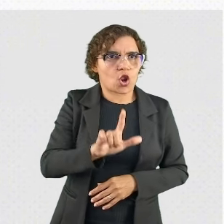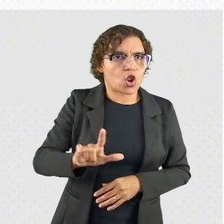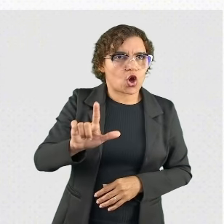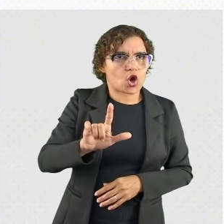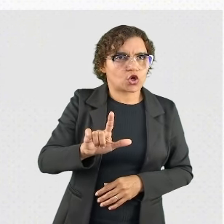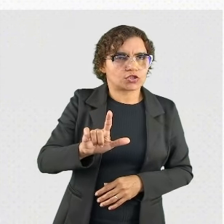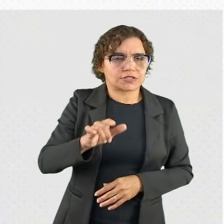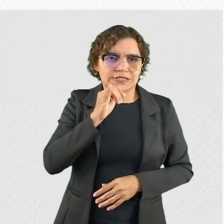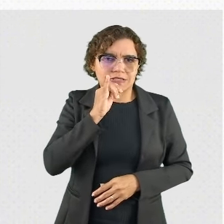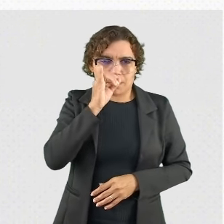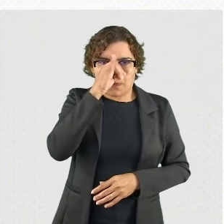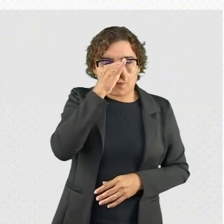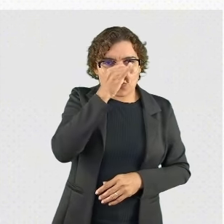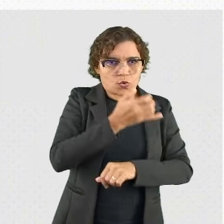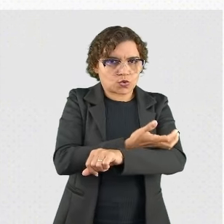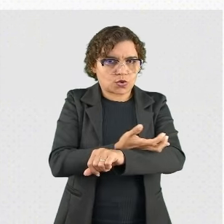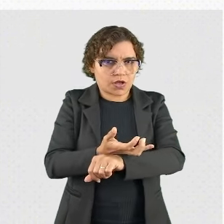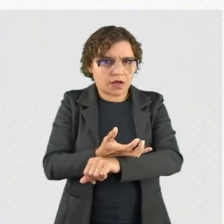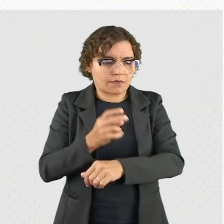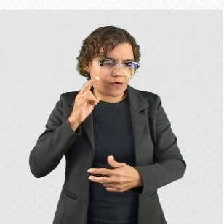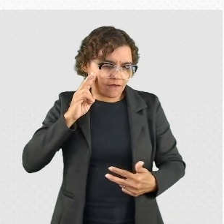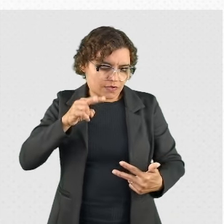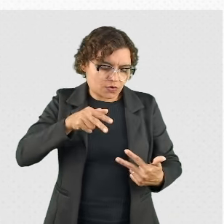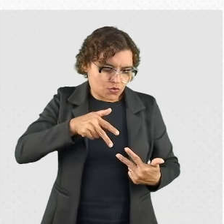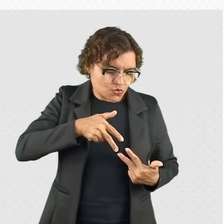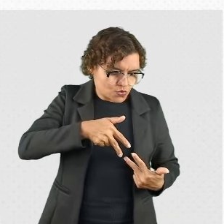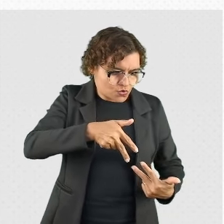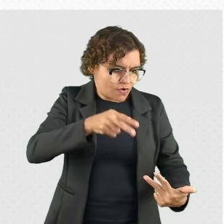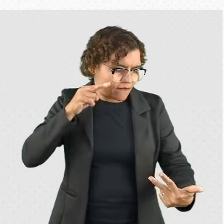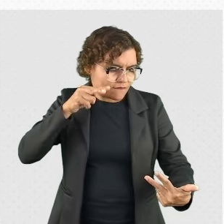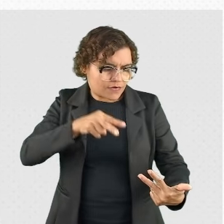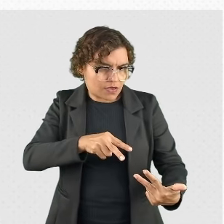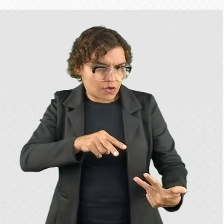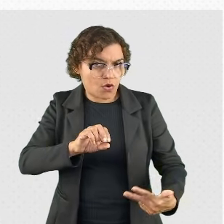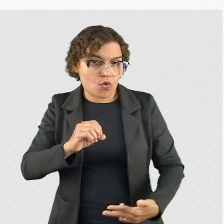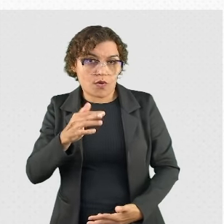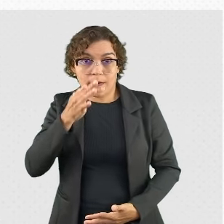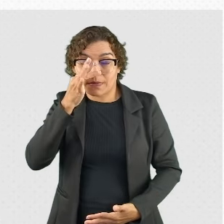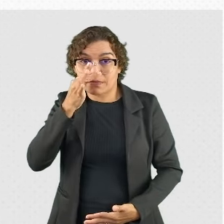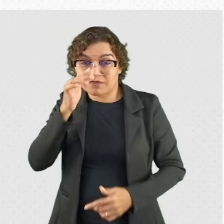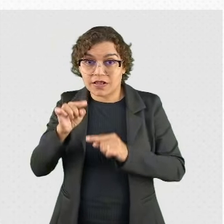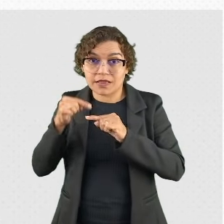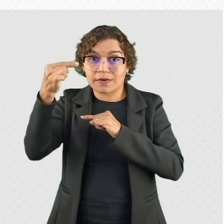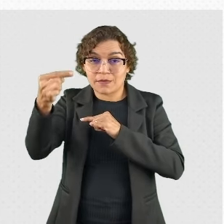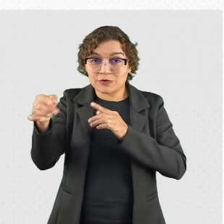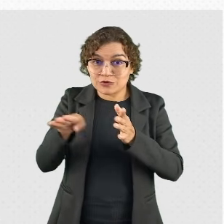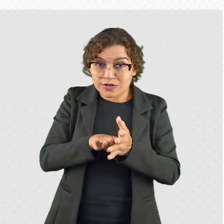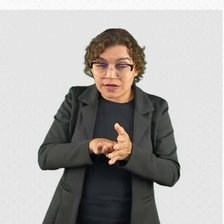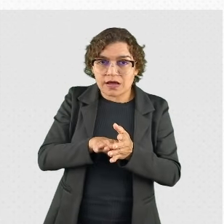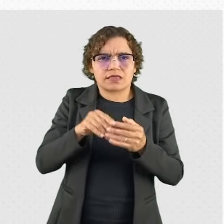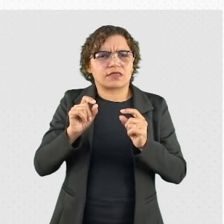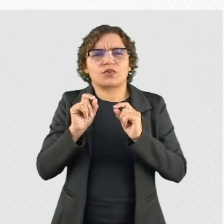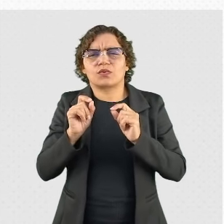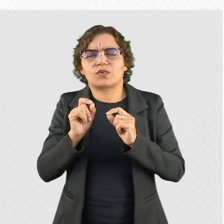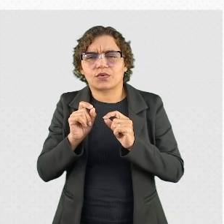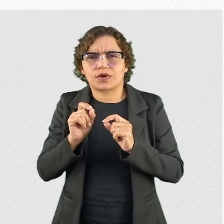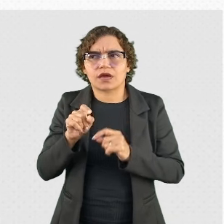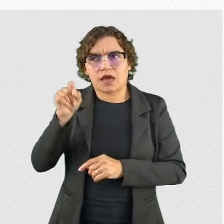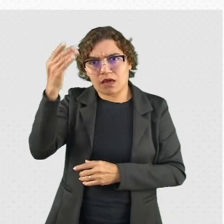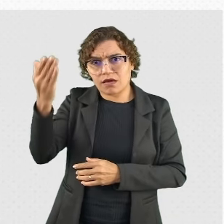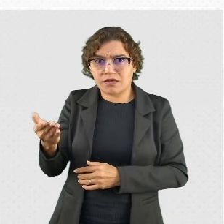fato de o porco do campo ter visto a sua própria sombra e o fato de a primavera vir mais tarde, então Clyde terá uma